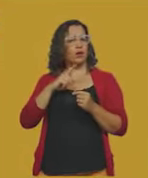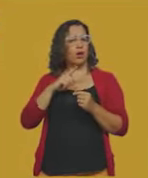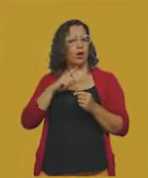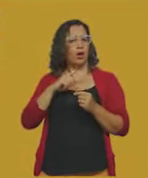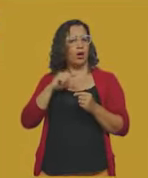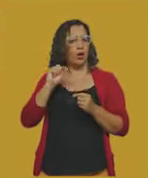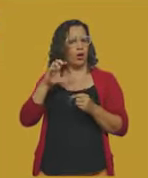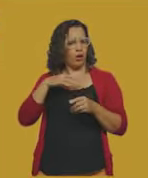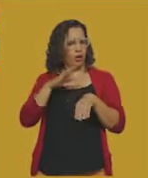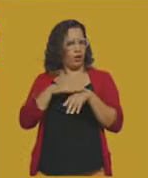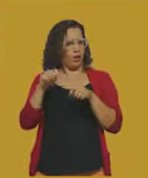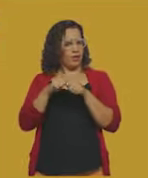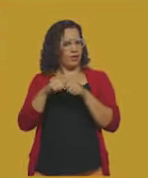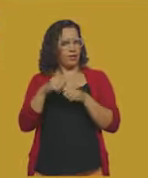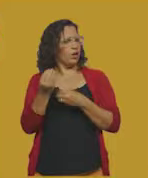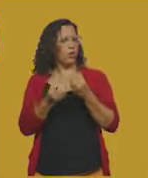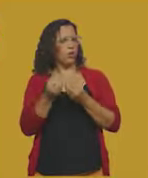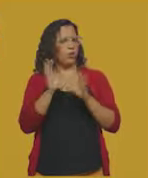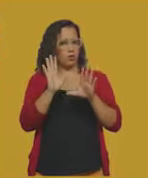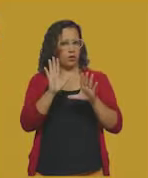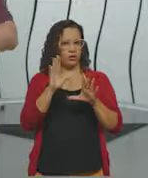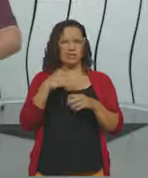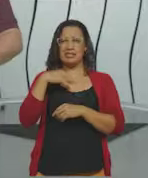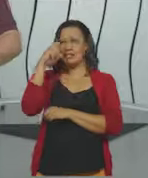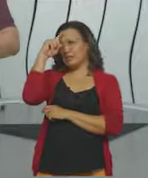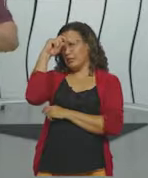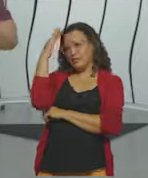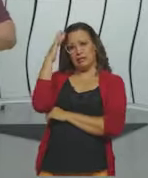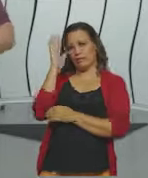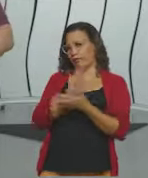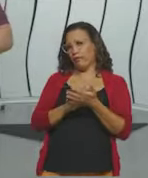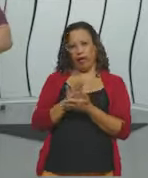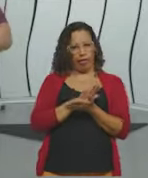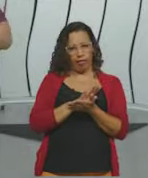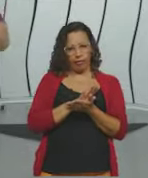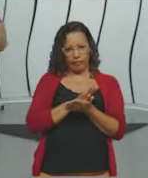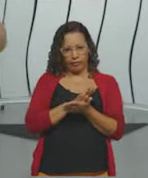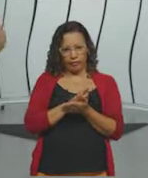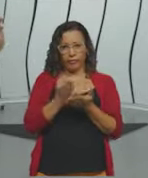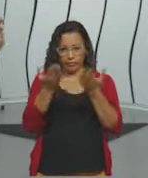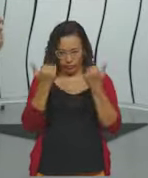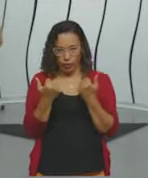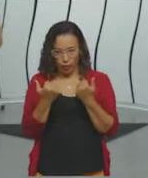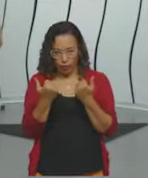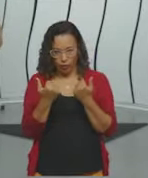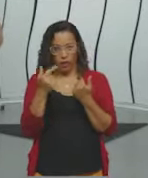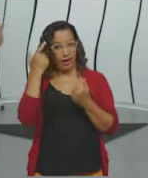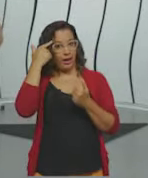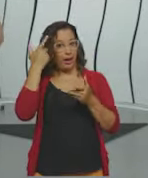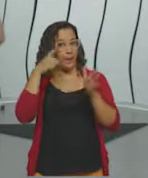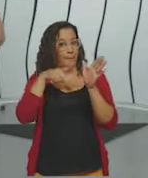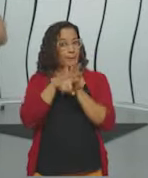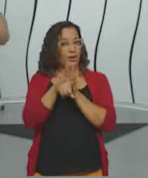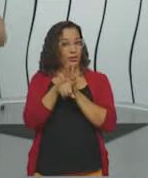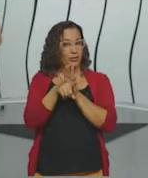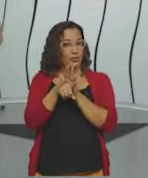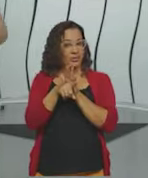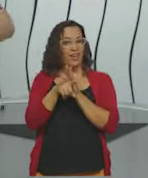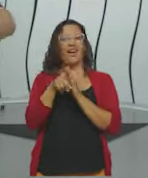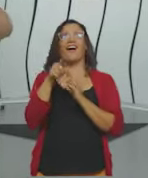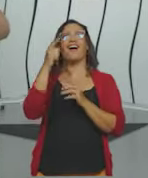ação é realizada. Professor, está difícil, eu não entendi muito não. Vamos para a pergunta, então? Com a pergunta, a gente